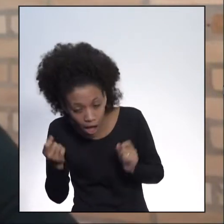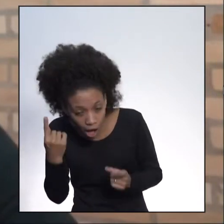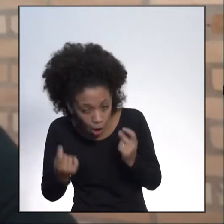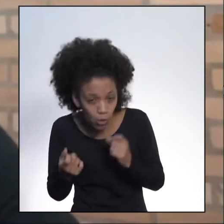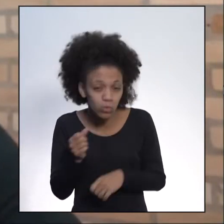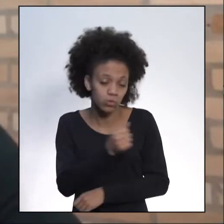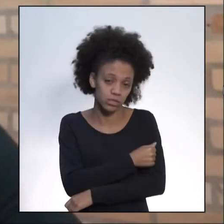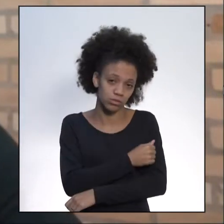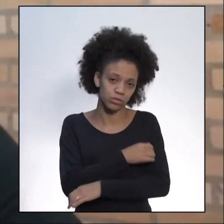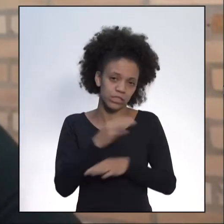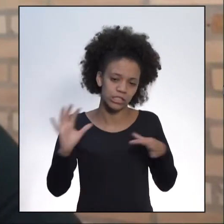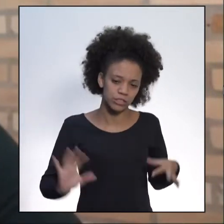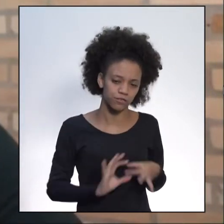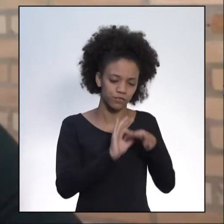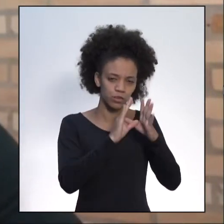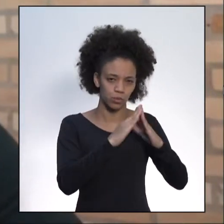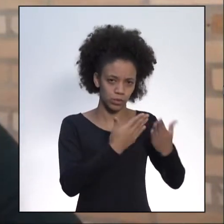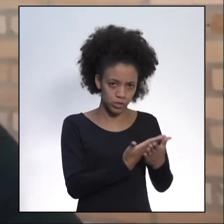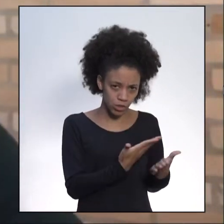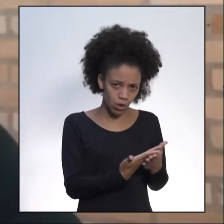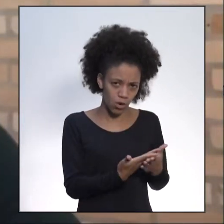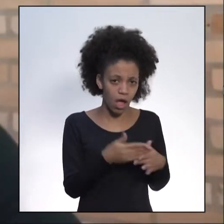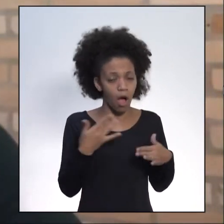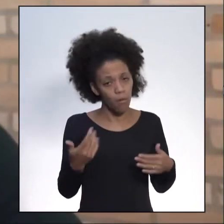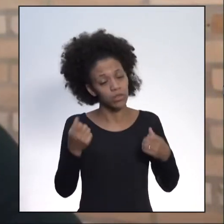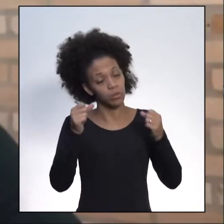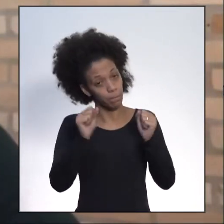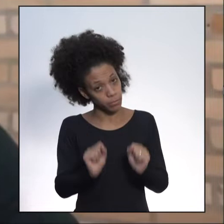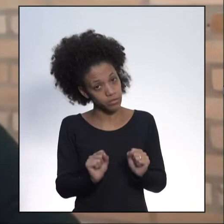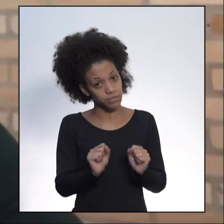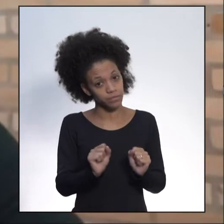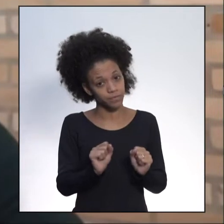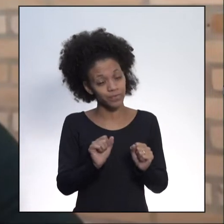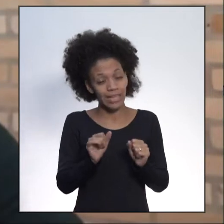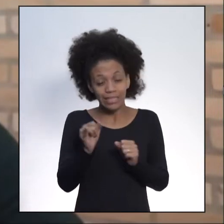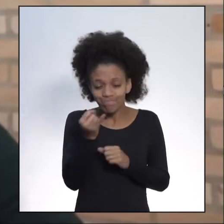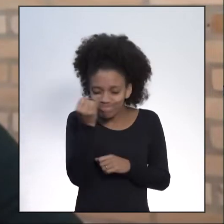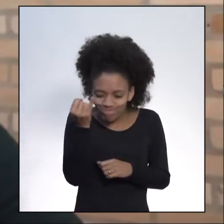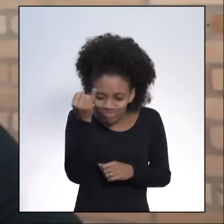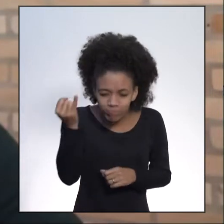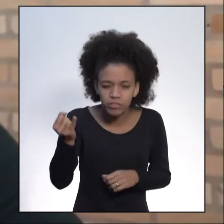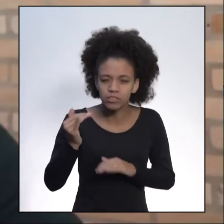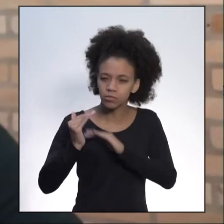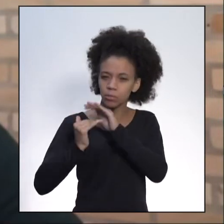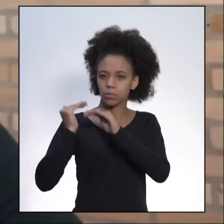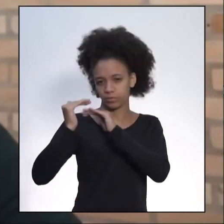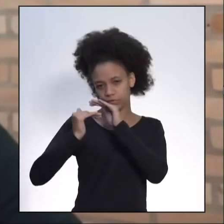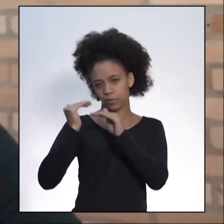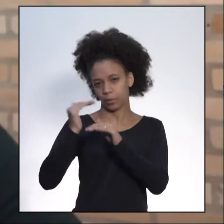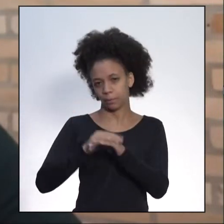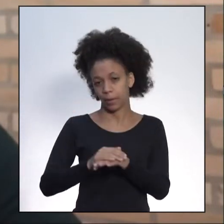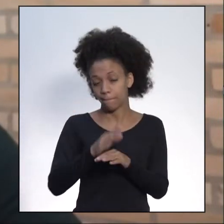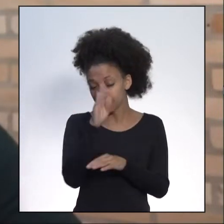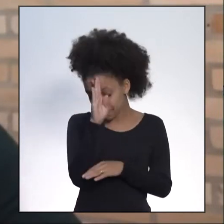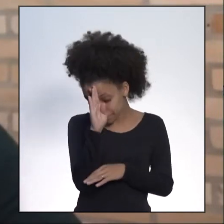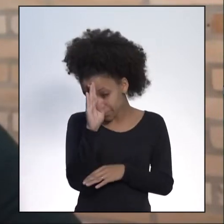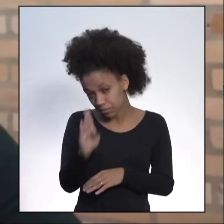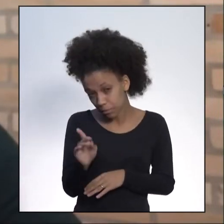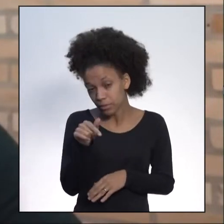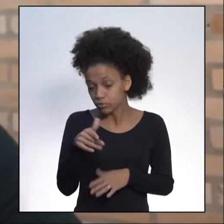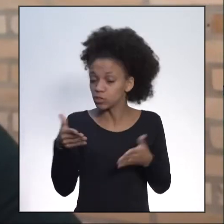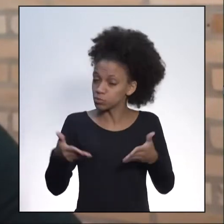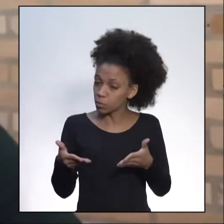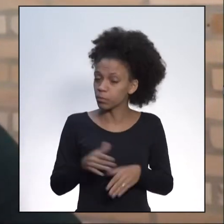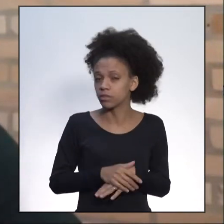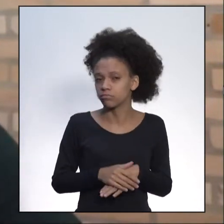este vínculo com a escola, né, quando ele é possível, ele é fundamental para o desenvolvimento. Principalmente por esse momento que